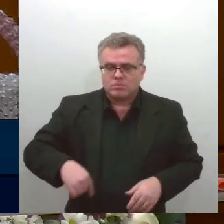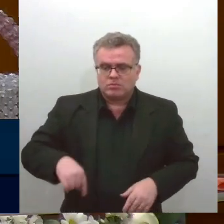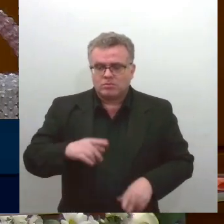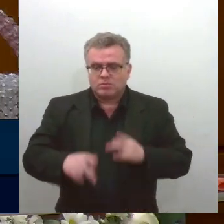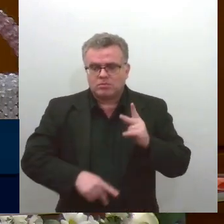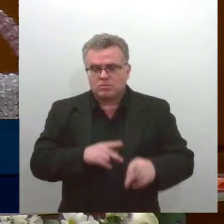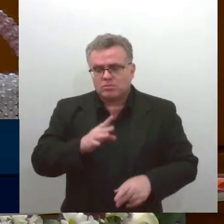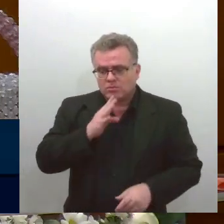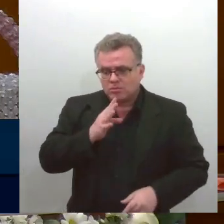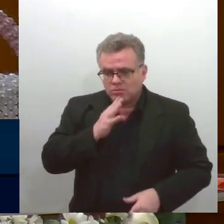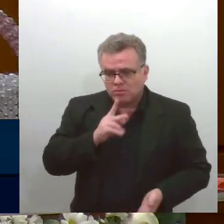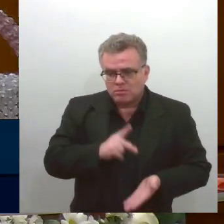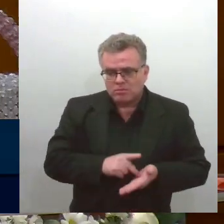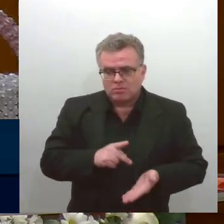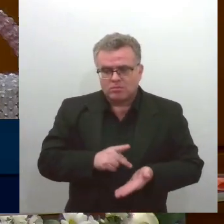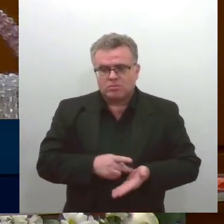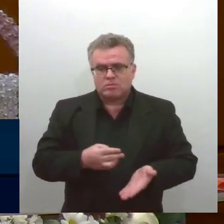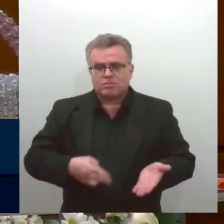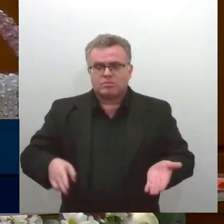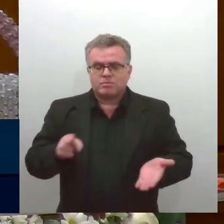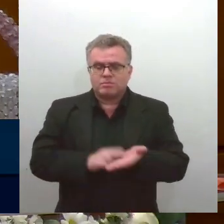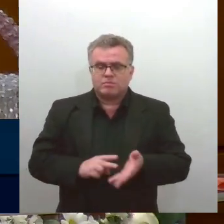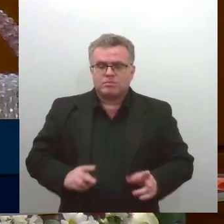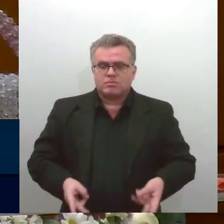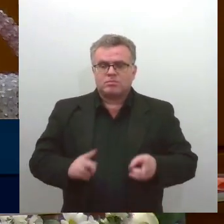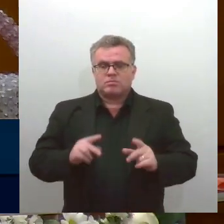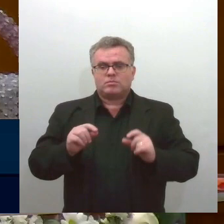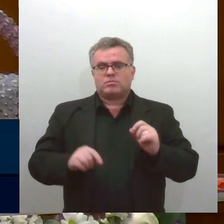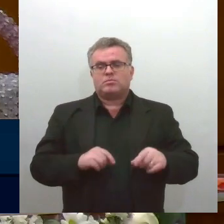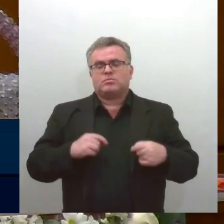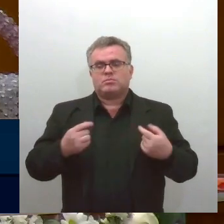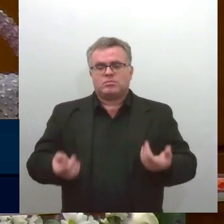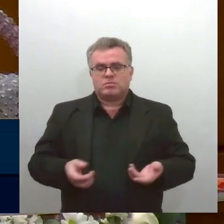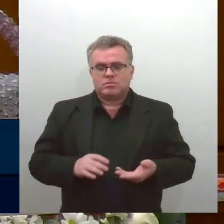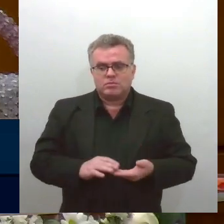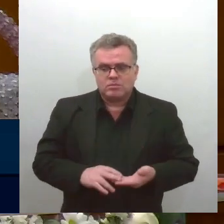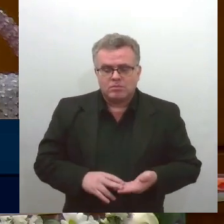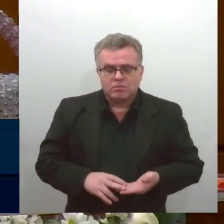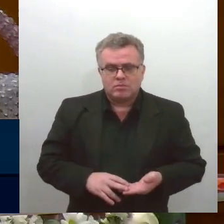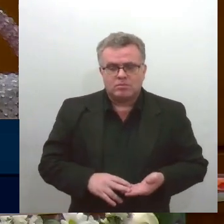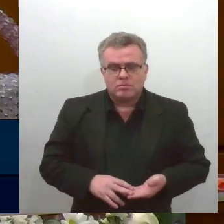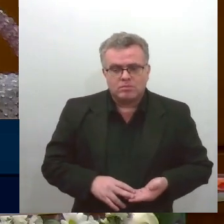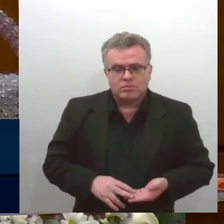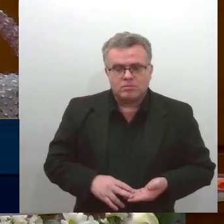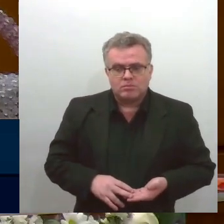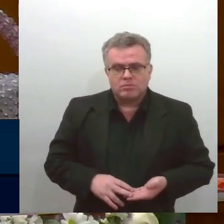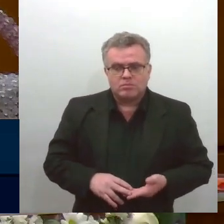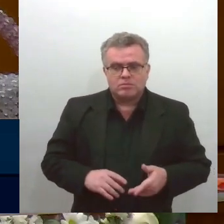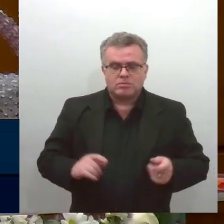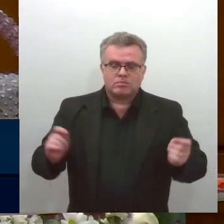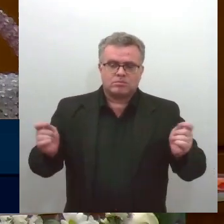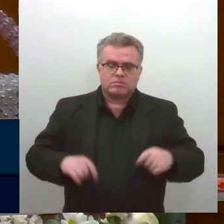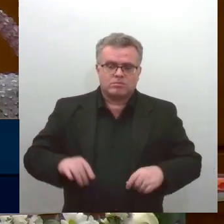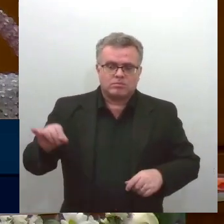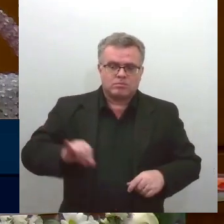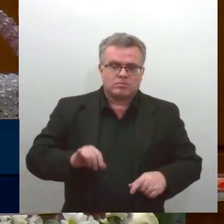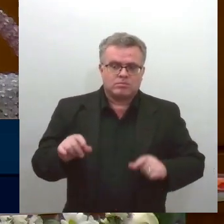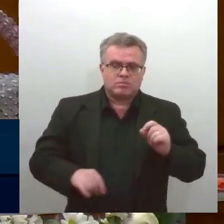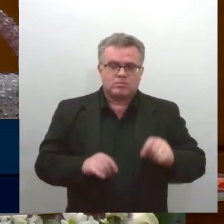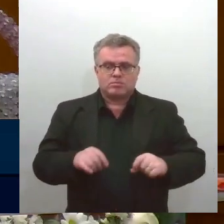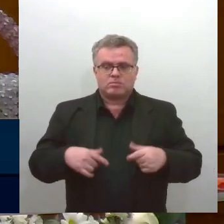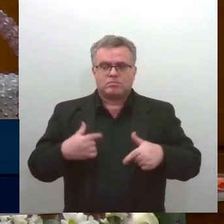mais conhecer, né, todos os trabalhos que são tão importantes, que são desenvolvidos aqui na Alese.